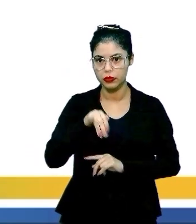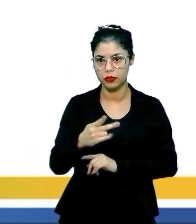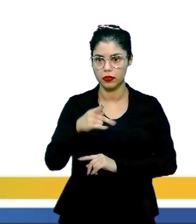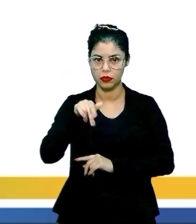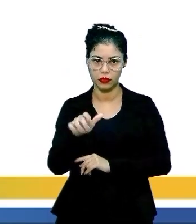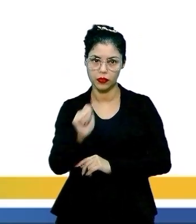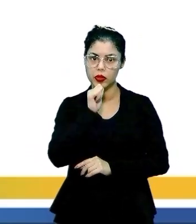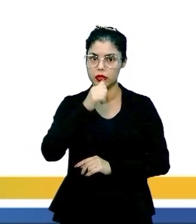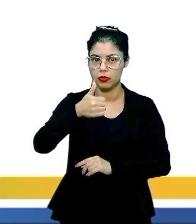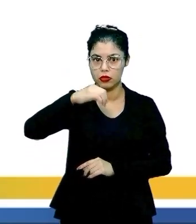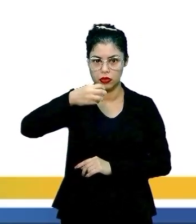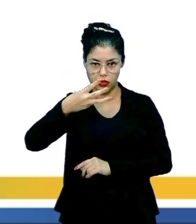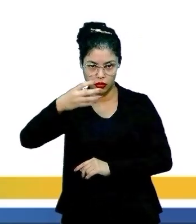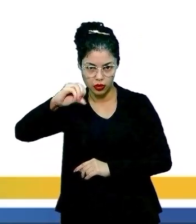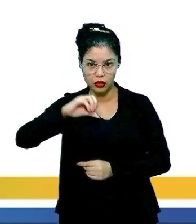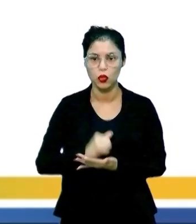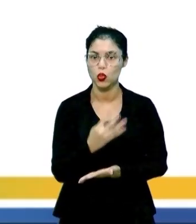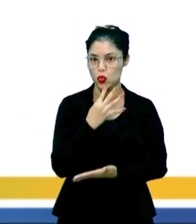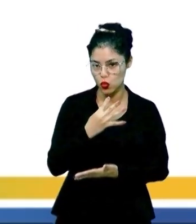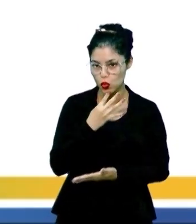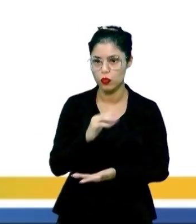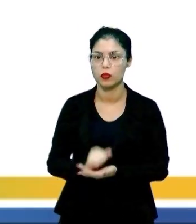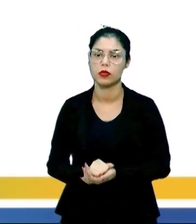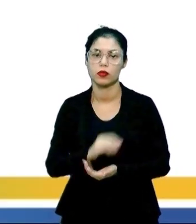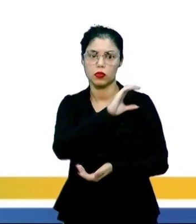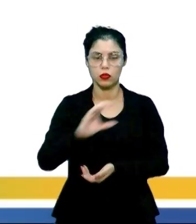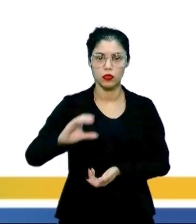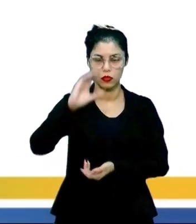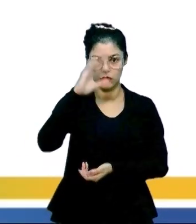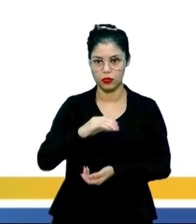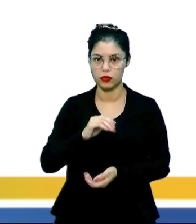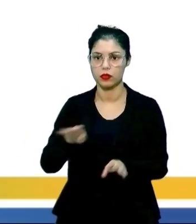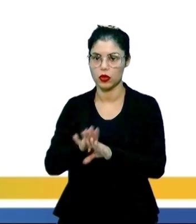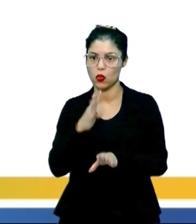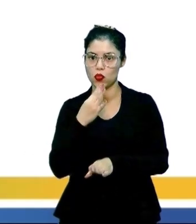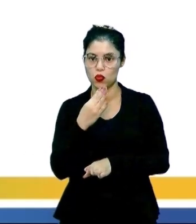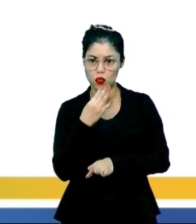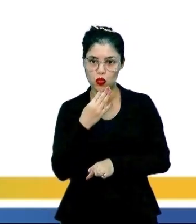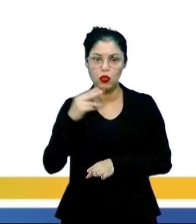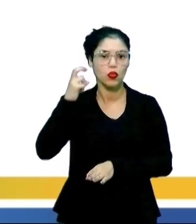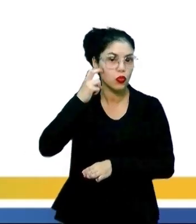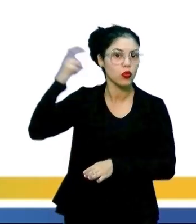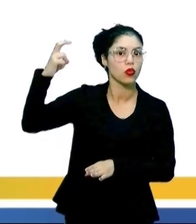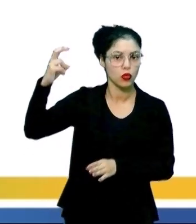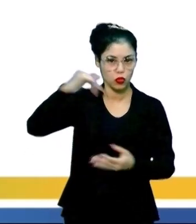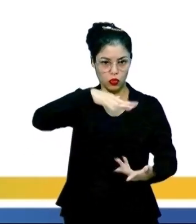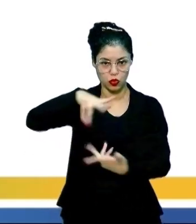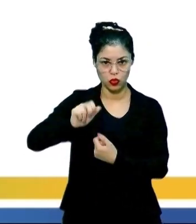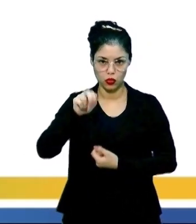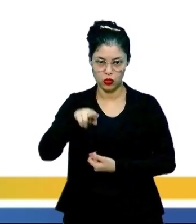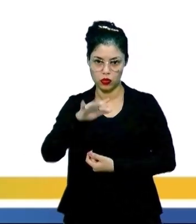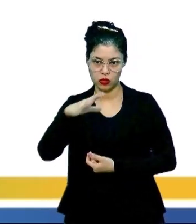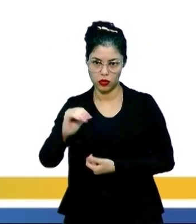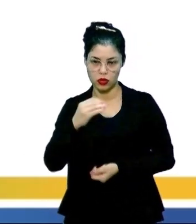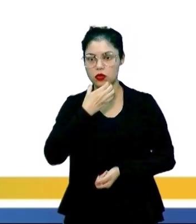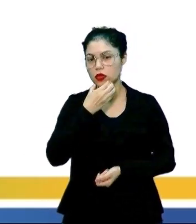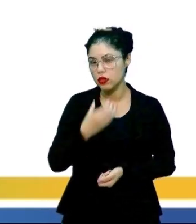IPHAN em 1939 e reconhecido pelo Patrimônio Cultural Mundial pela Unesco em dezembro